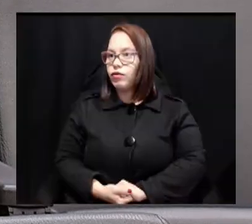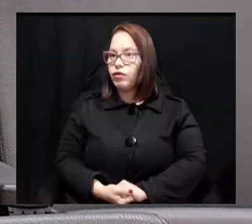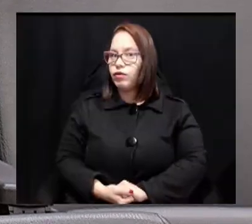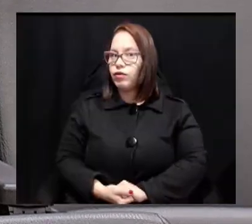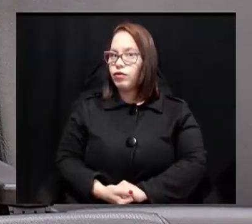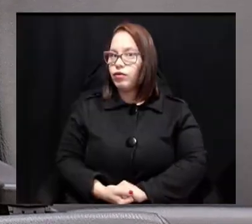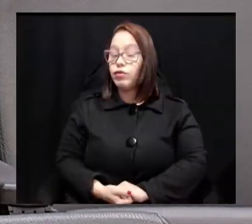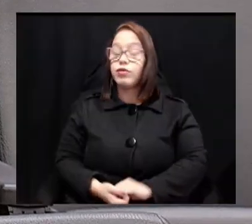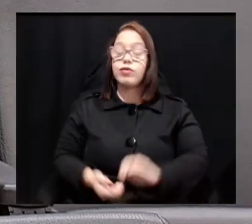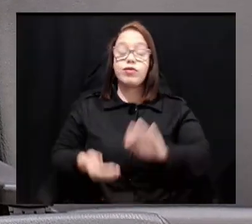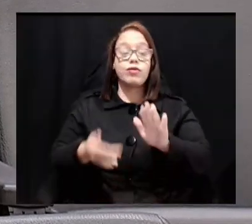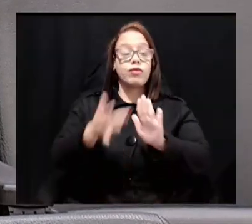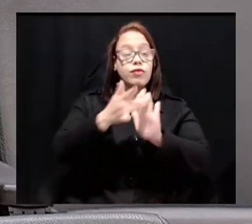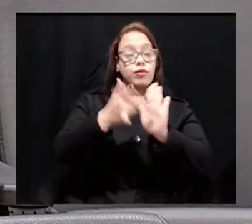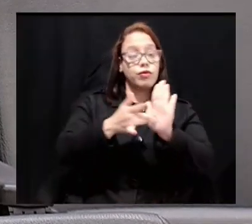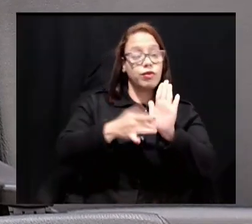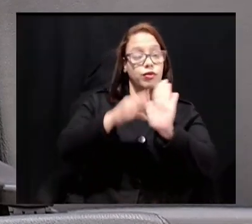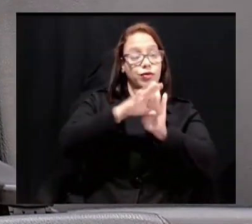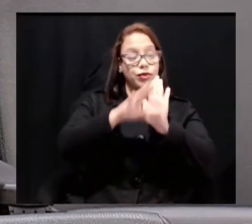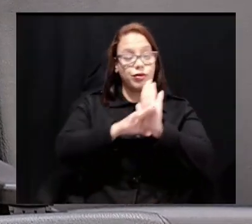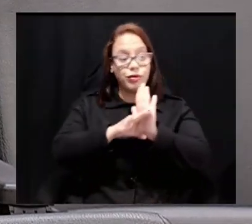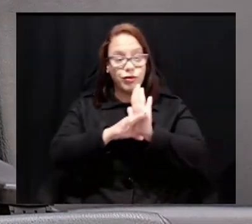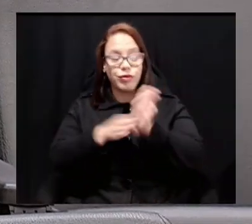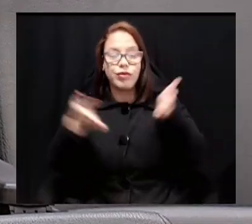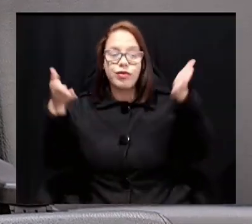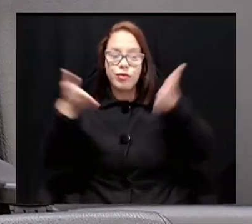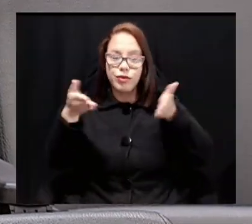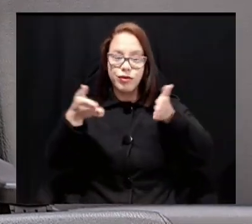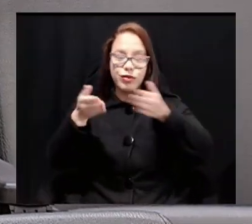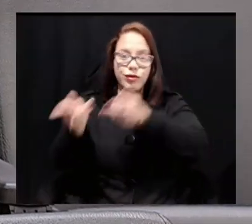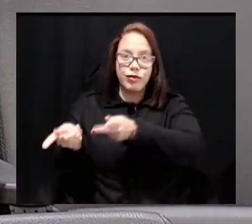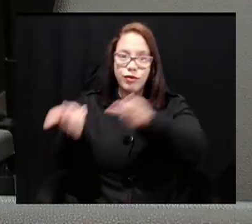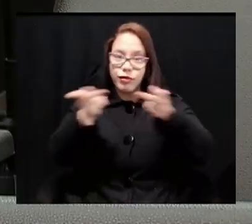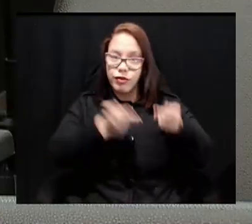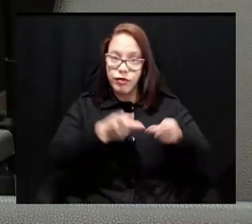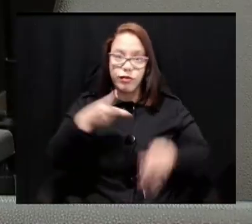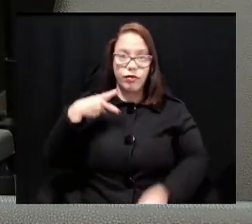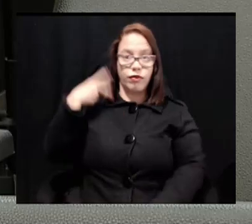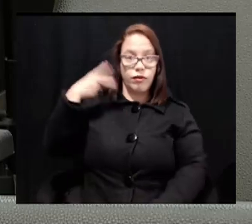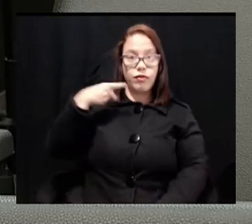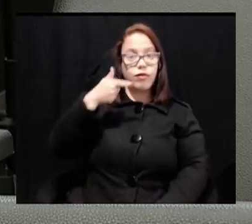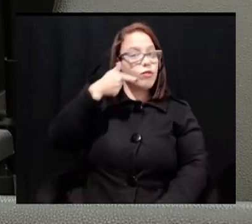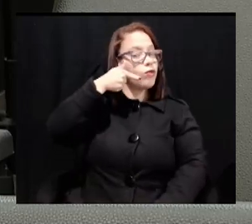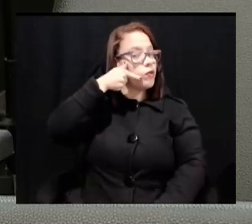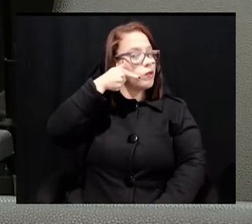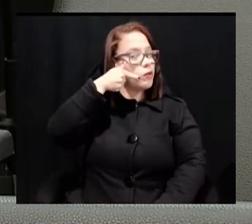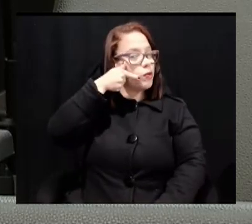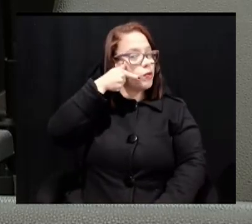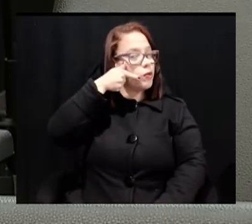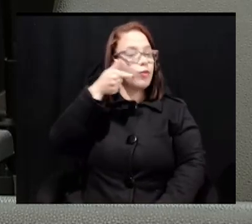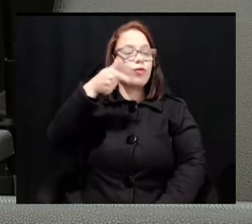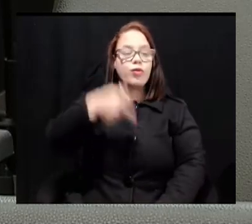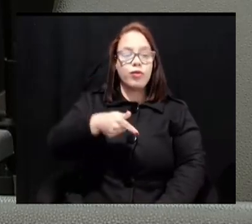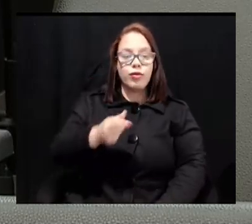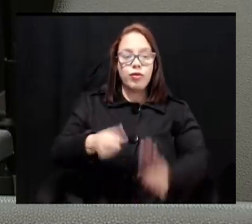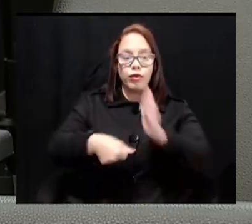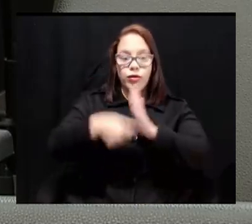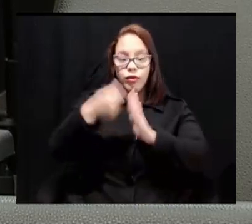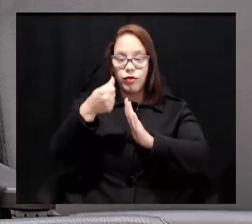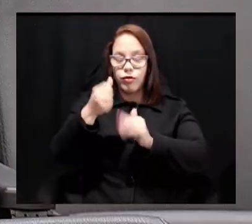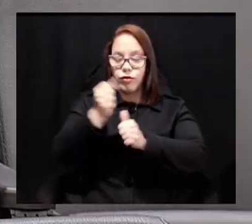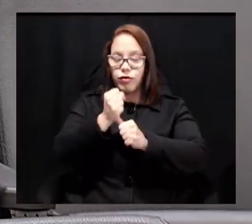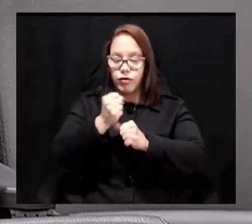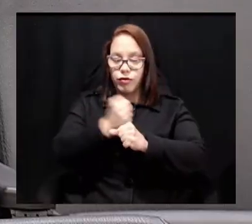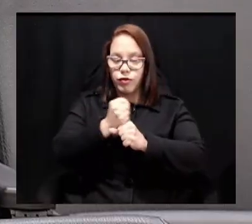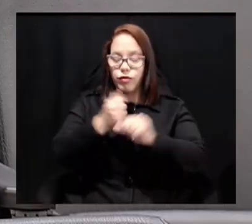Está no ar mais um programa em pauta e hoje o nosso convidado é o vereador Guilherme Teixeira, ele que está no seu primeiro ano aqui no